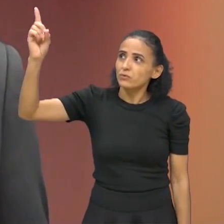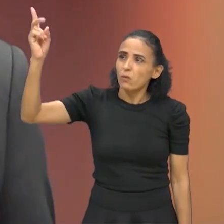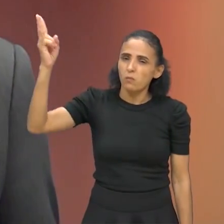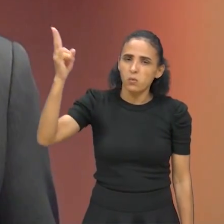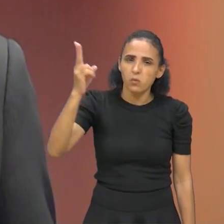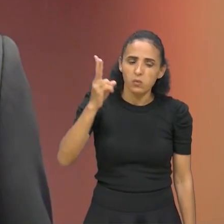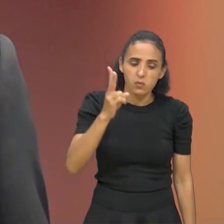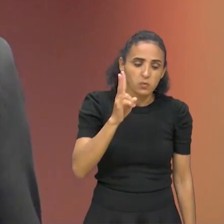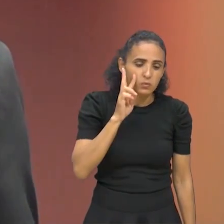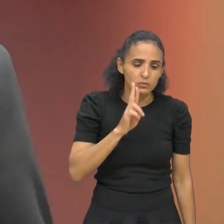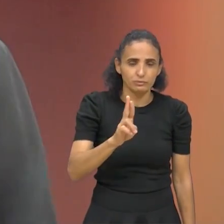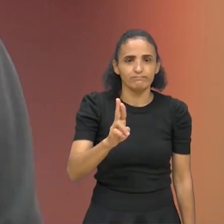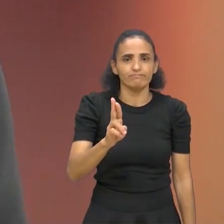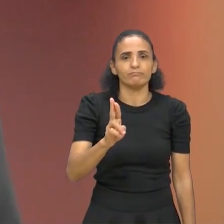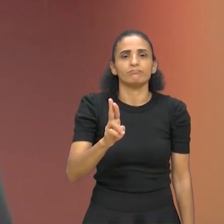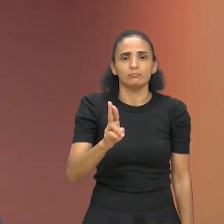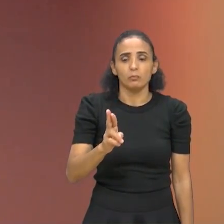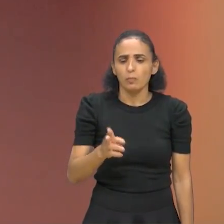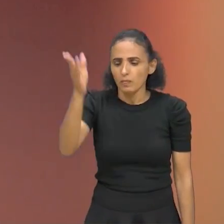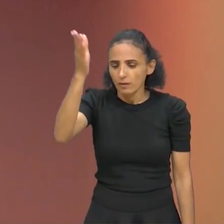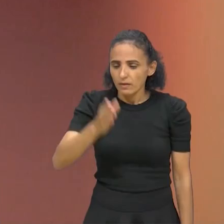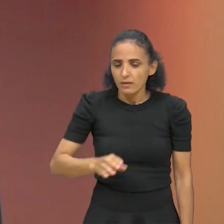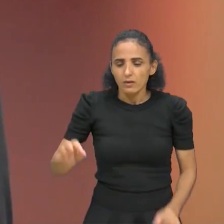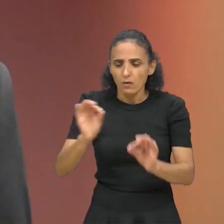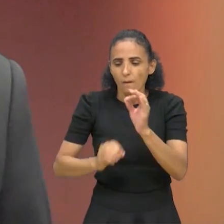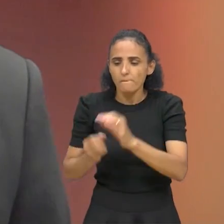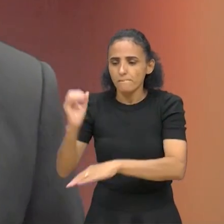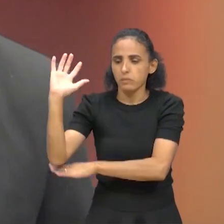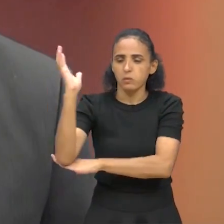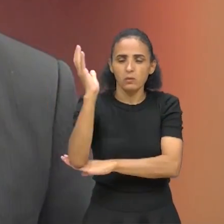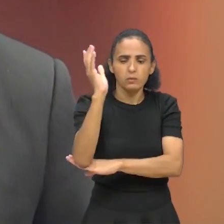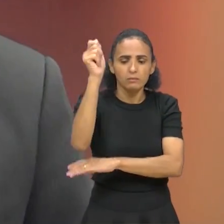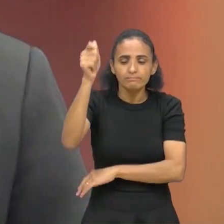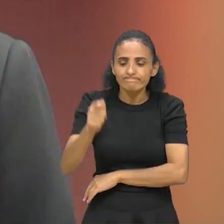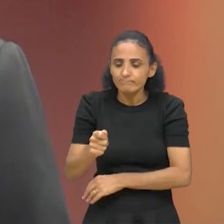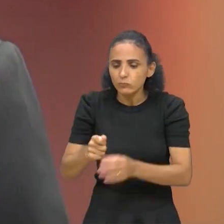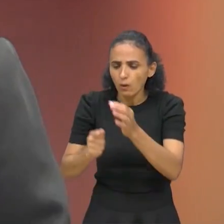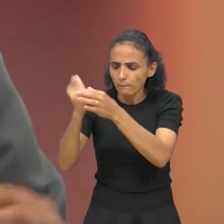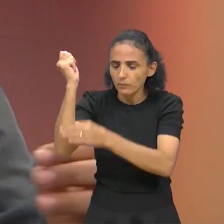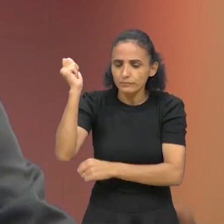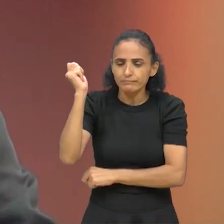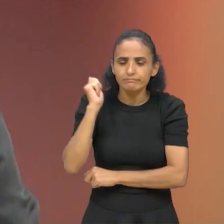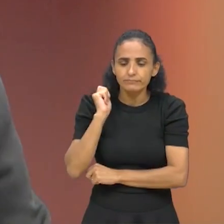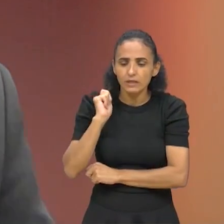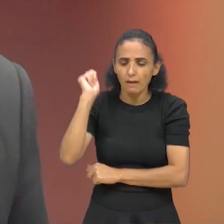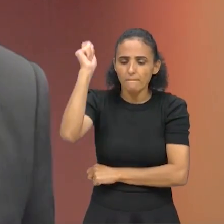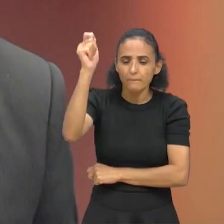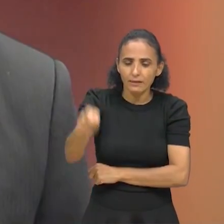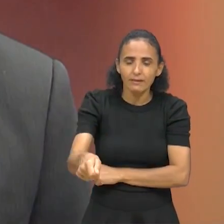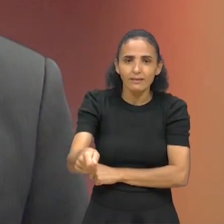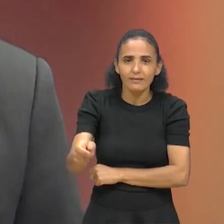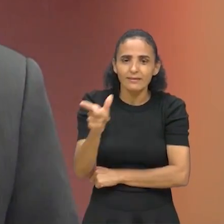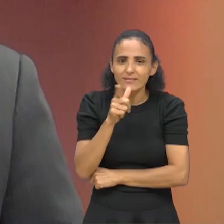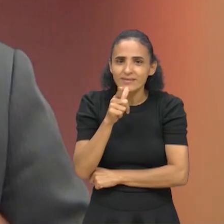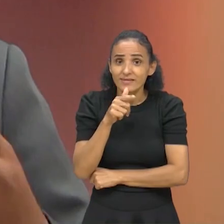resposta. Mostra um lenho a Moisés, uma madeira, e ele ali lança nas águas, e